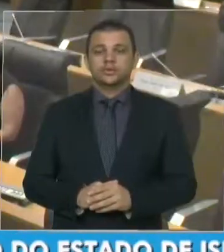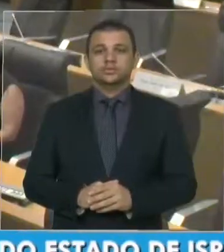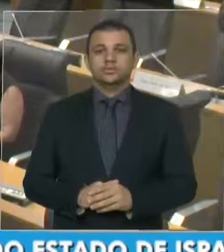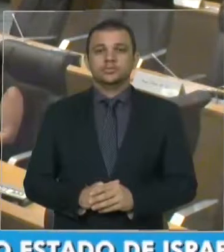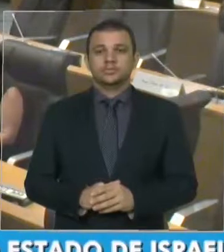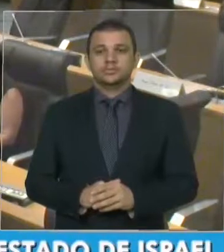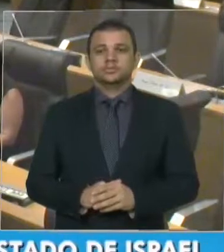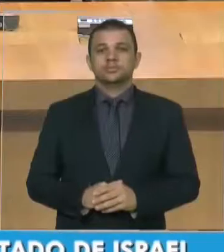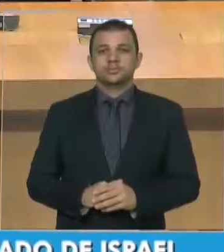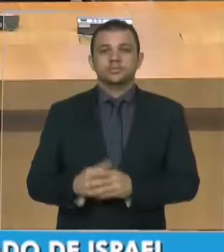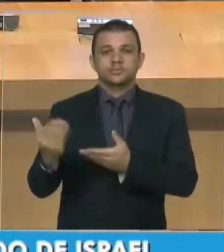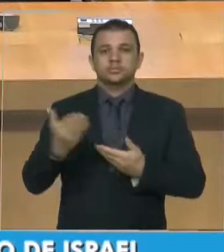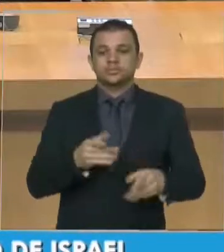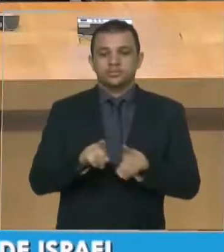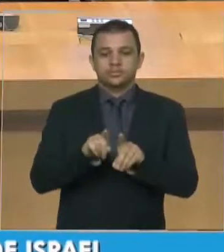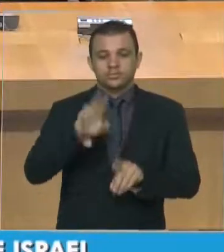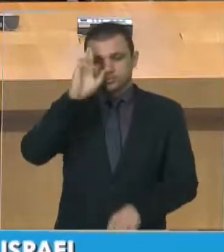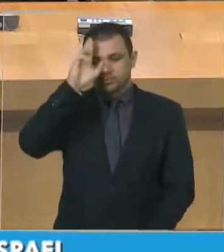Excelentíssimo senhor